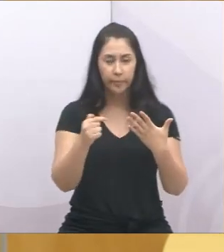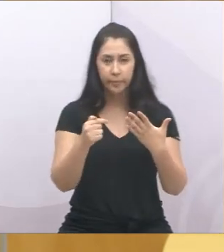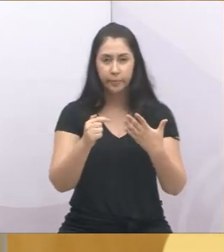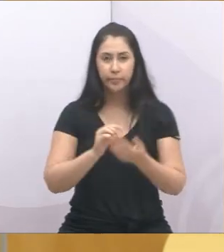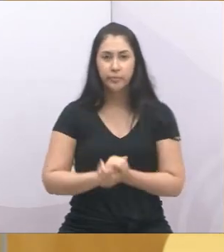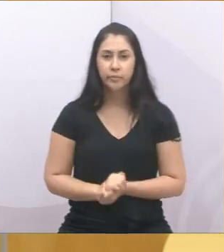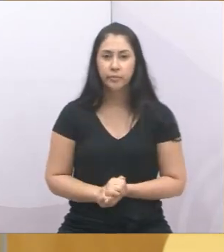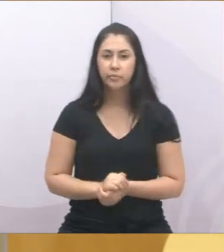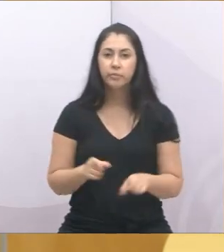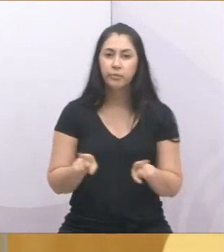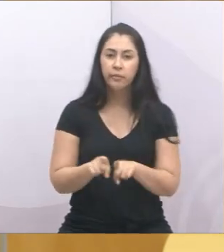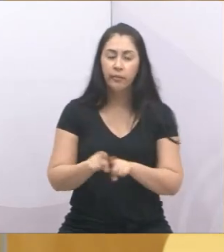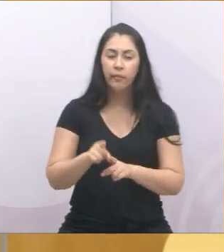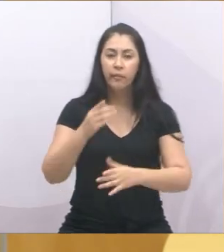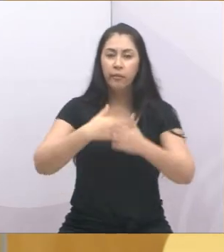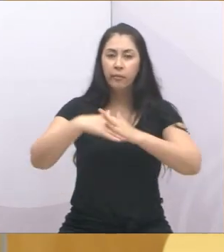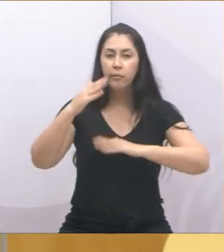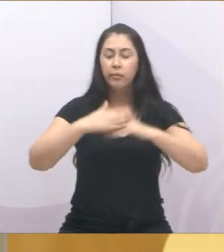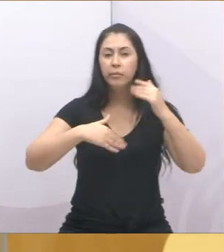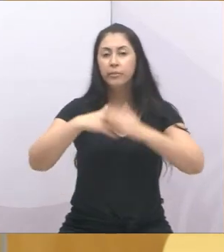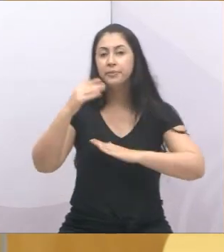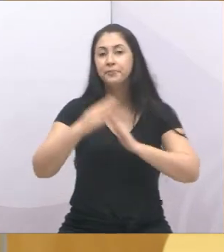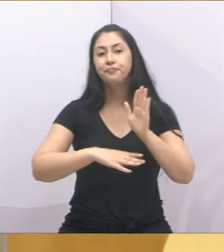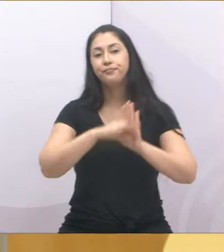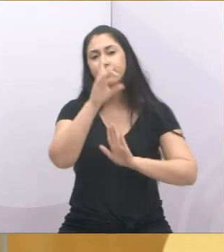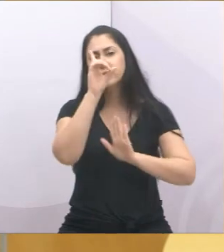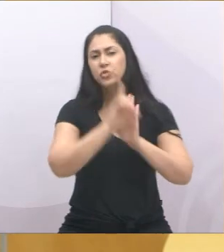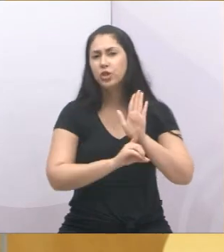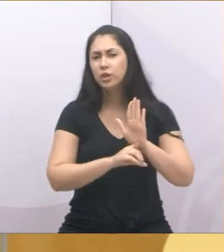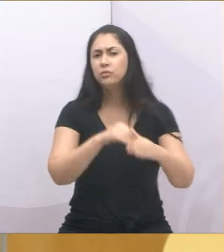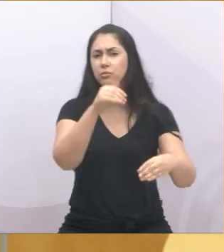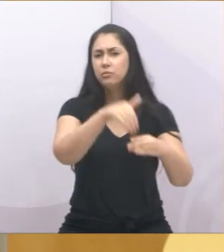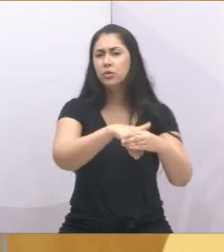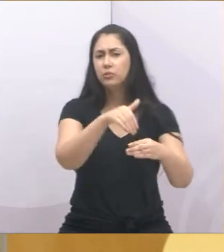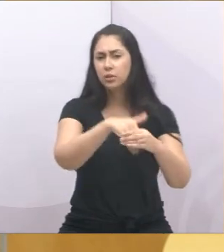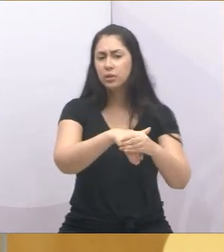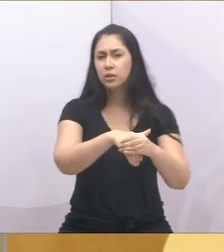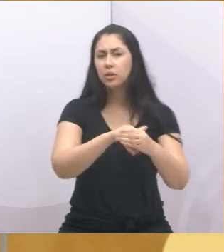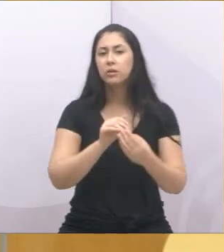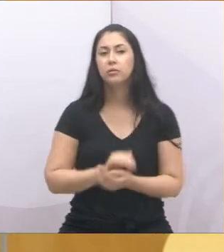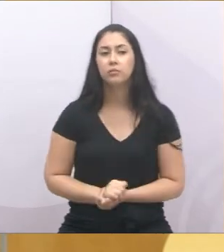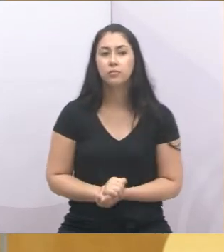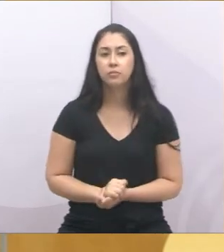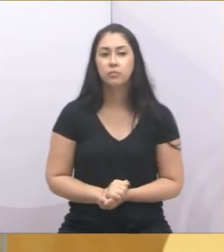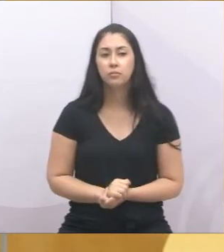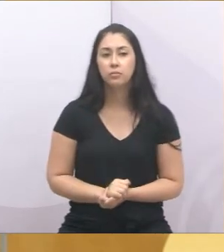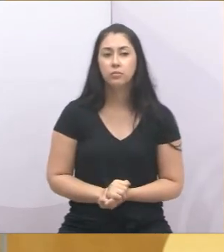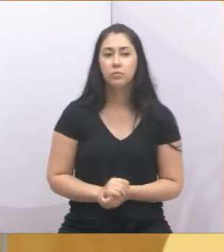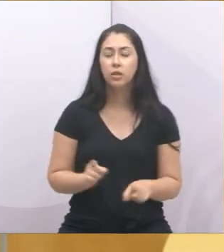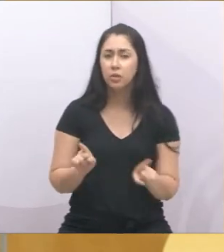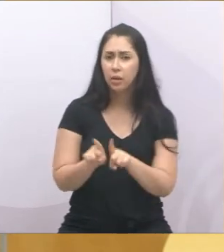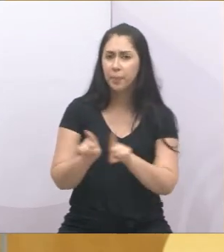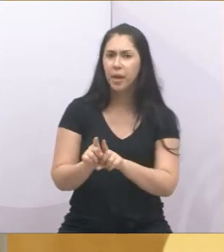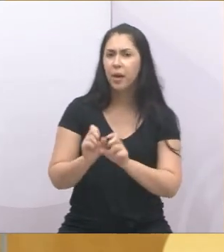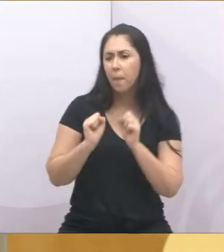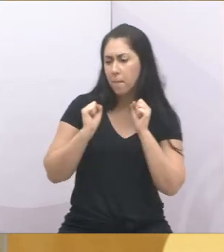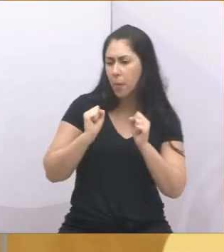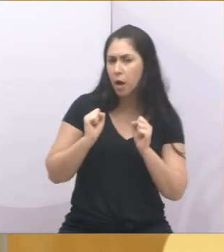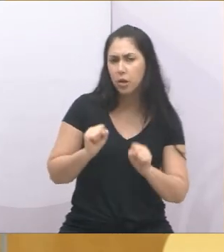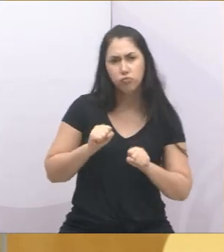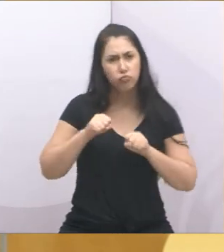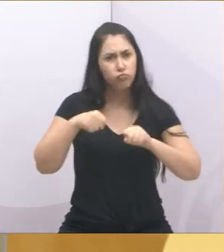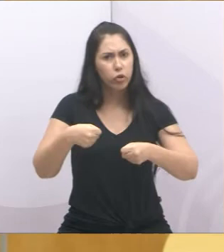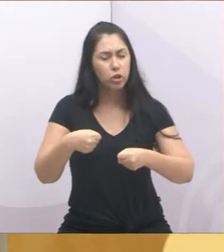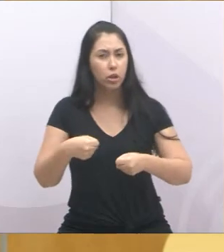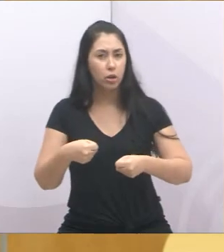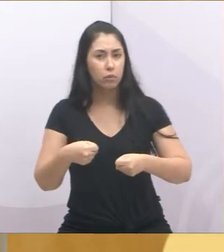o exercício do direito de voto e a defesa do país.